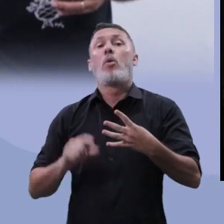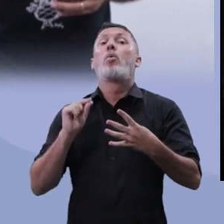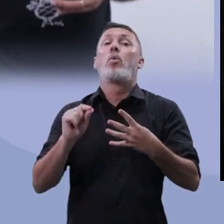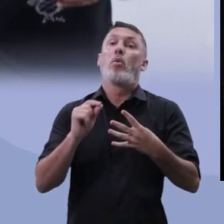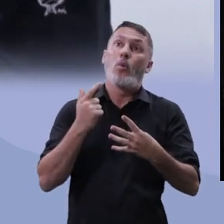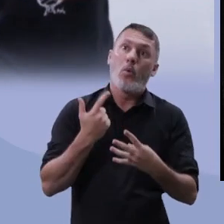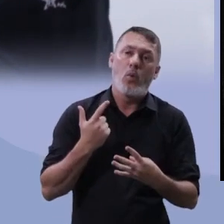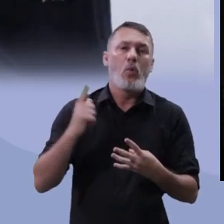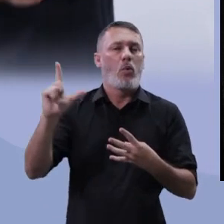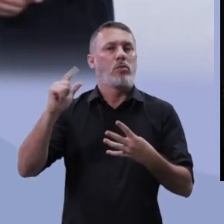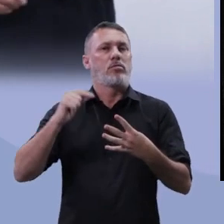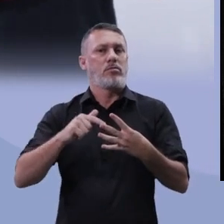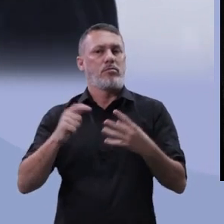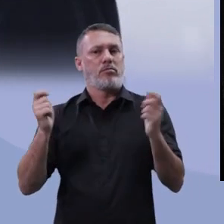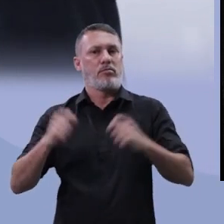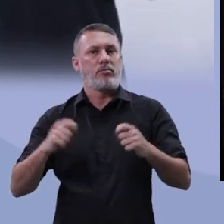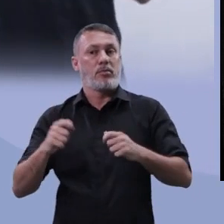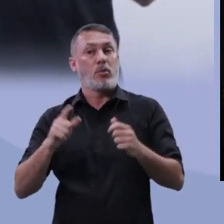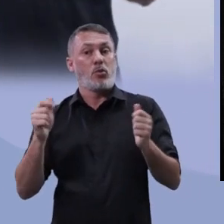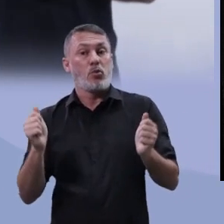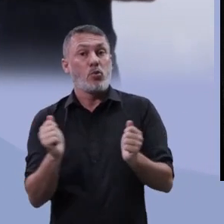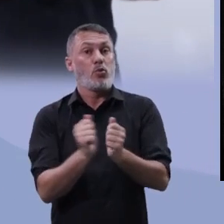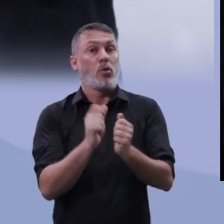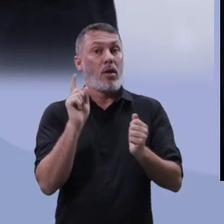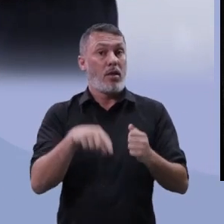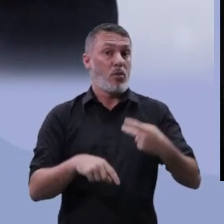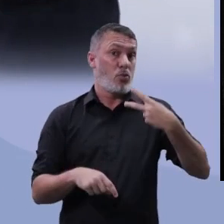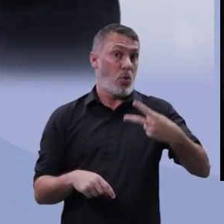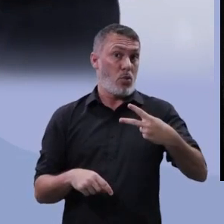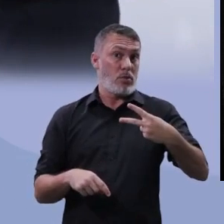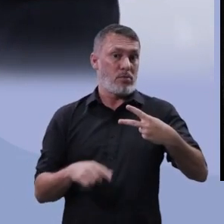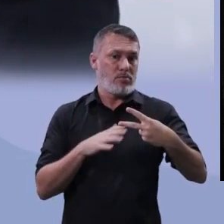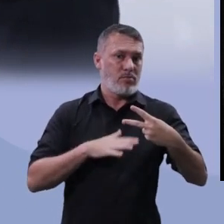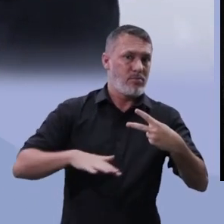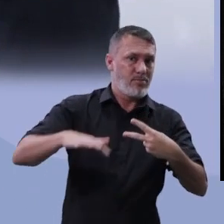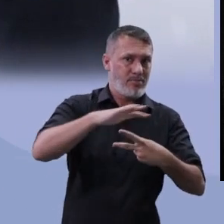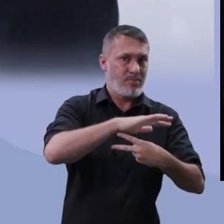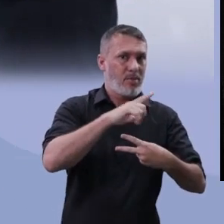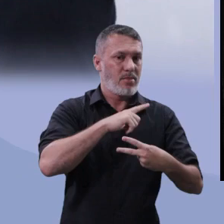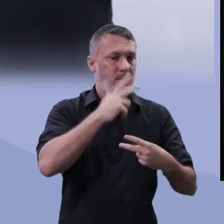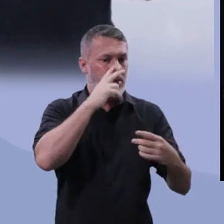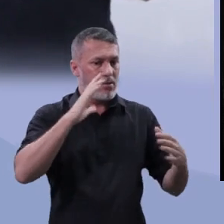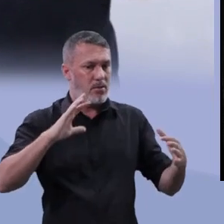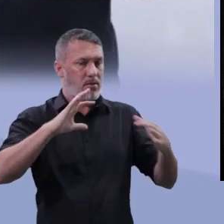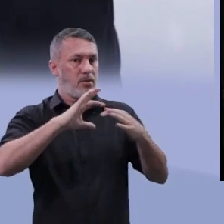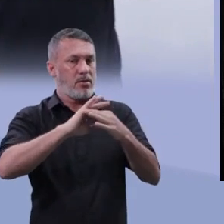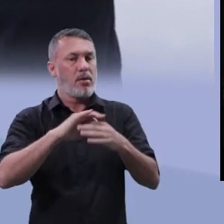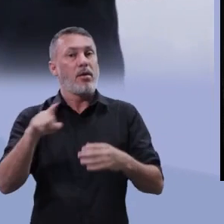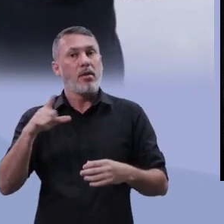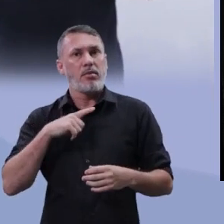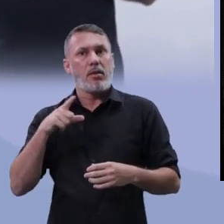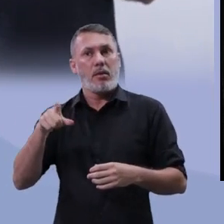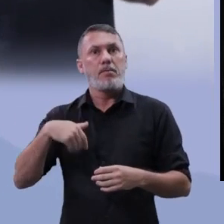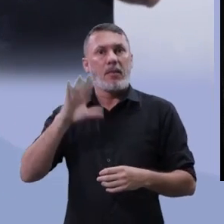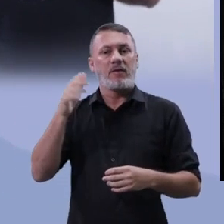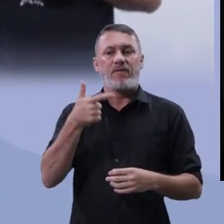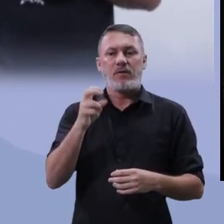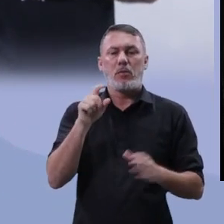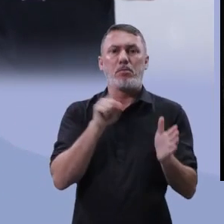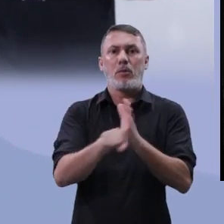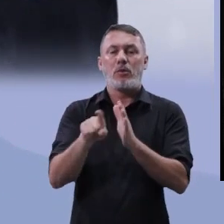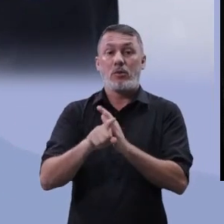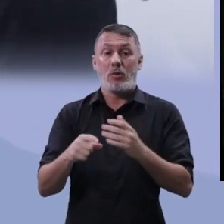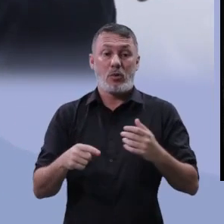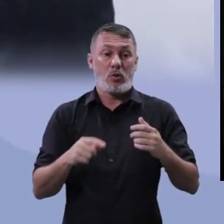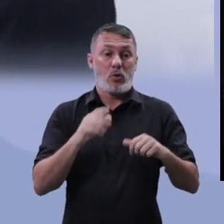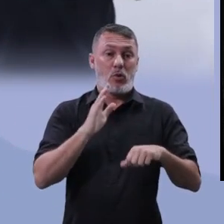4 é uma outra competência que, junto com a competência 2, geometria plana e espacial, a competência 4 também tem 25% da prova,